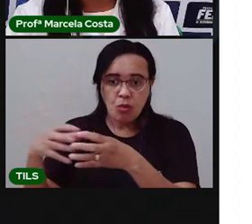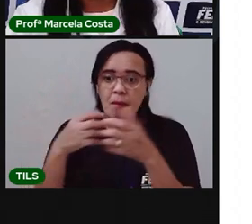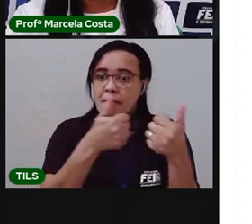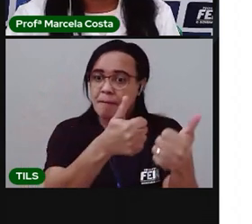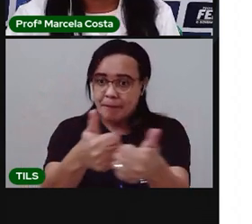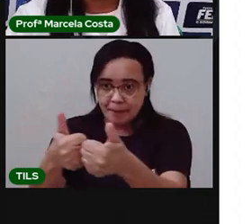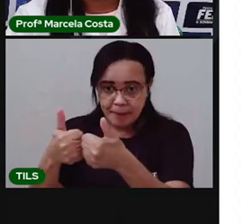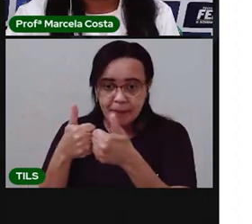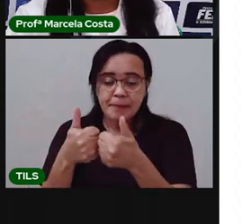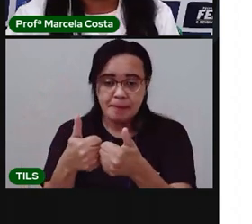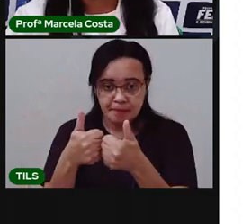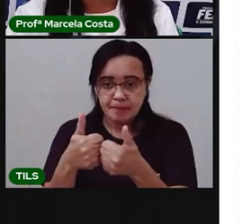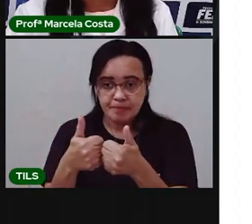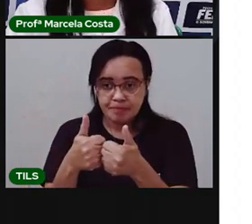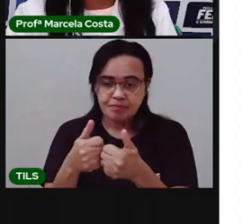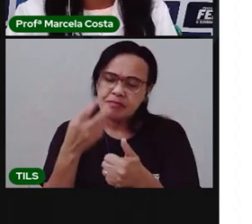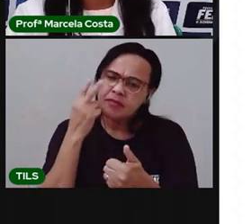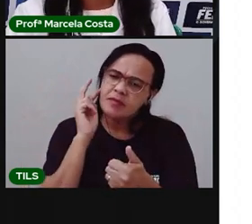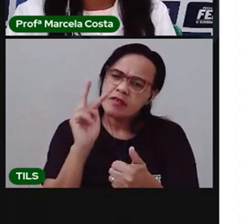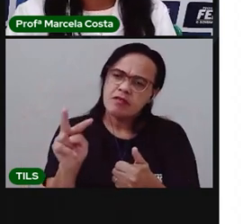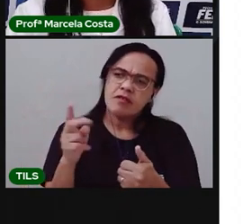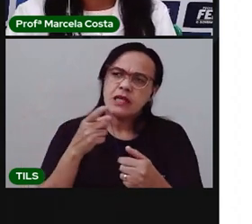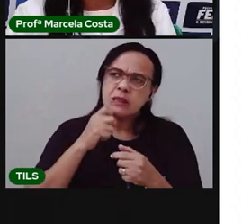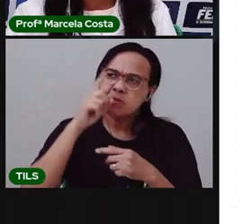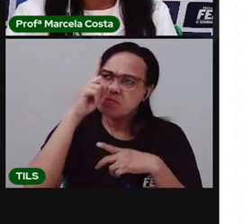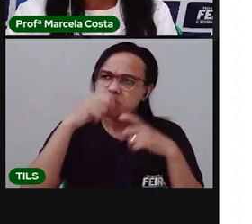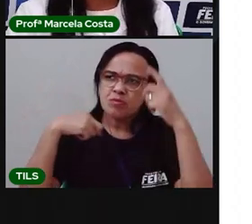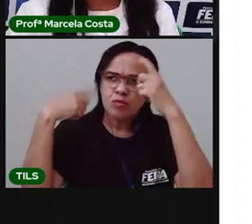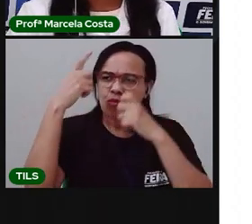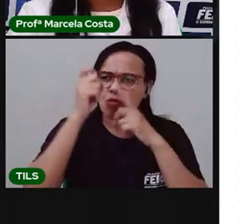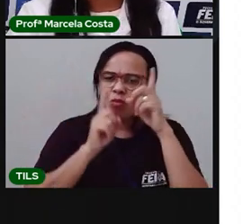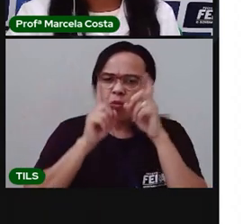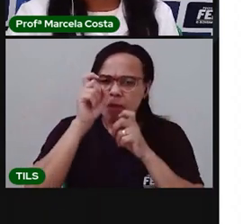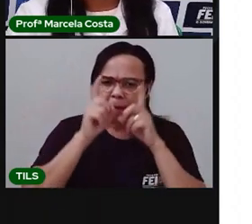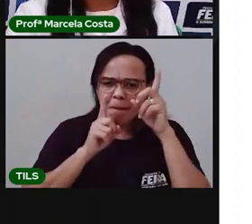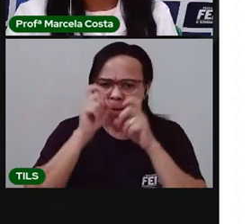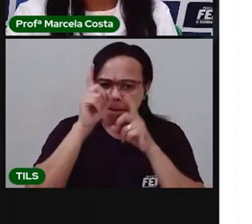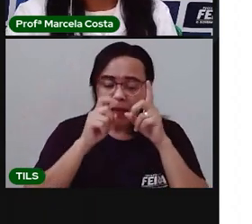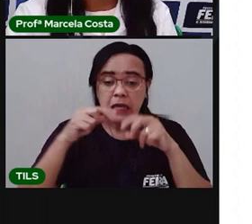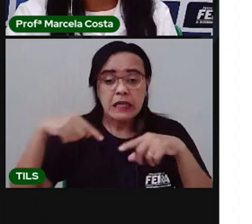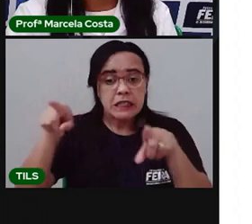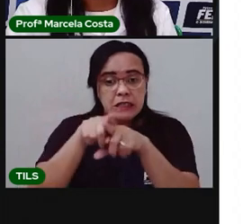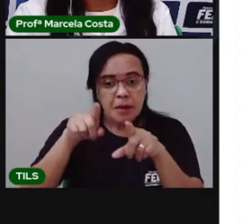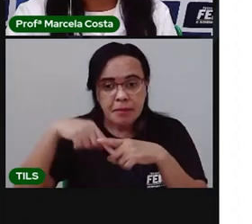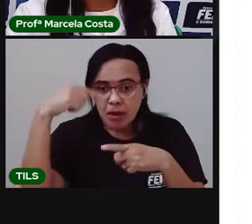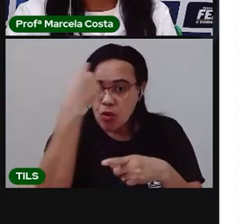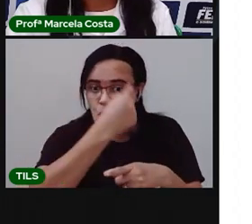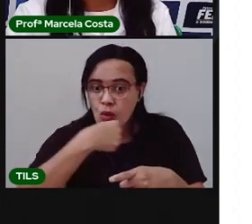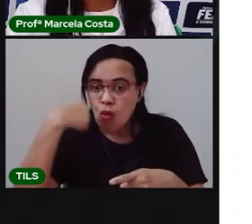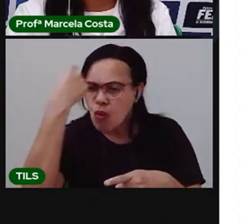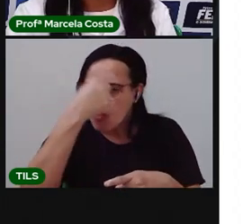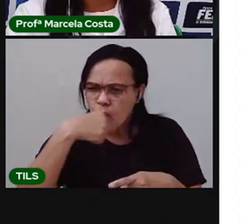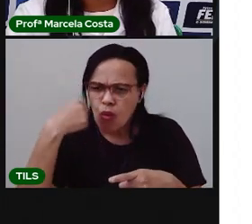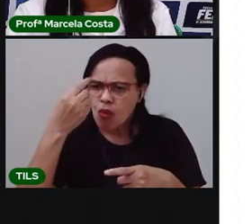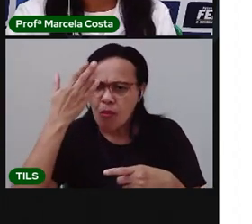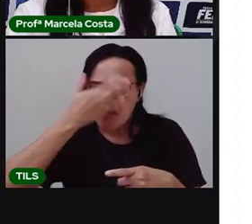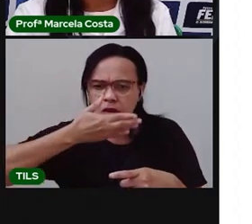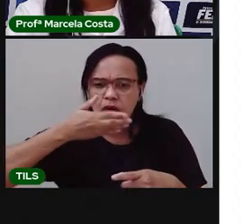Agora, observe as expressões abaixo. O que que essa primeira carinha está demonstrando?